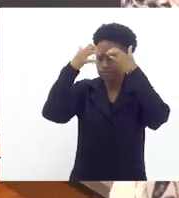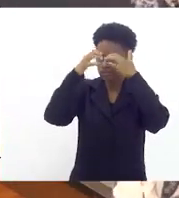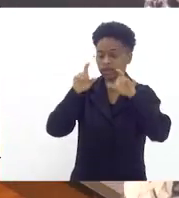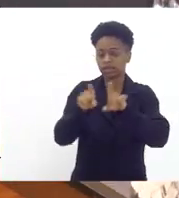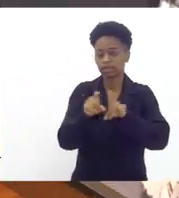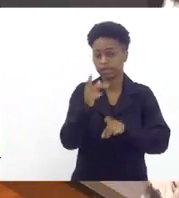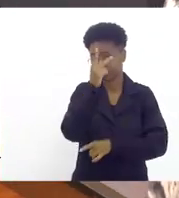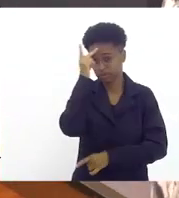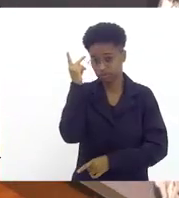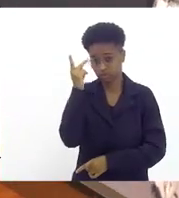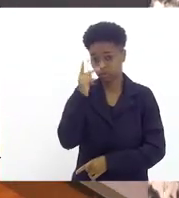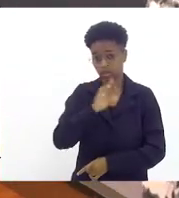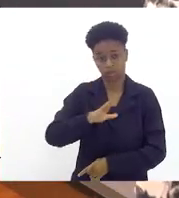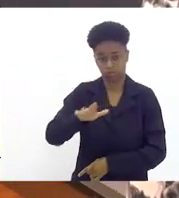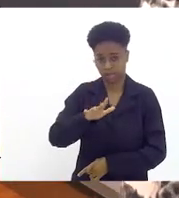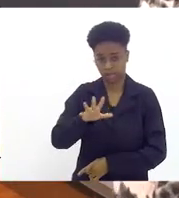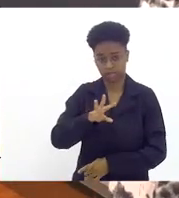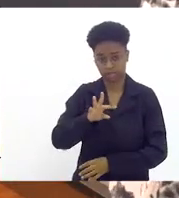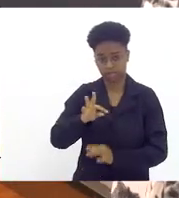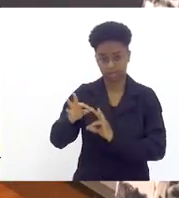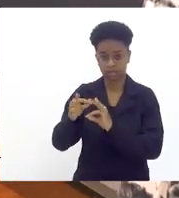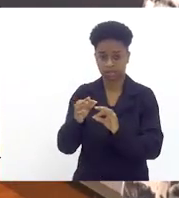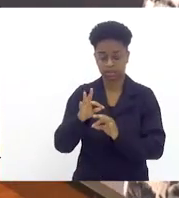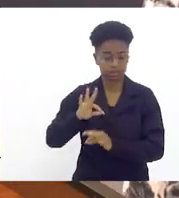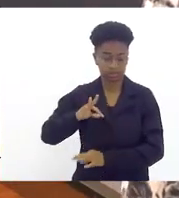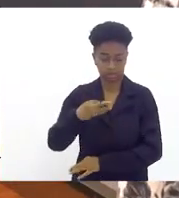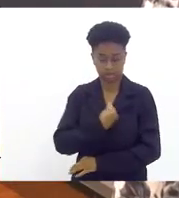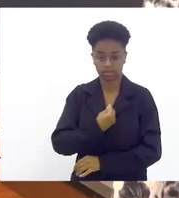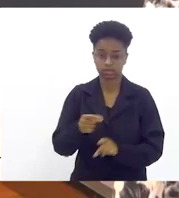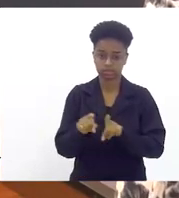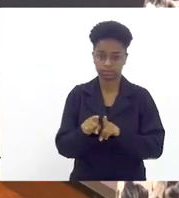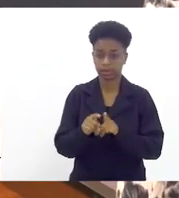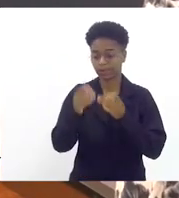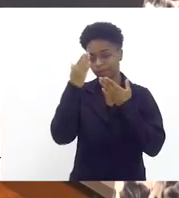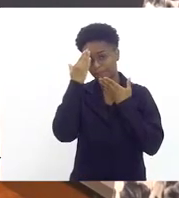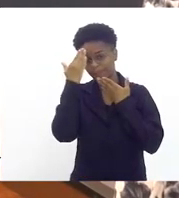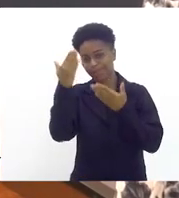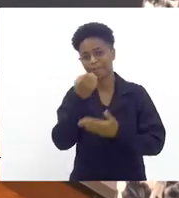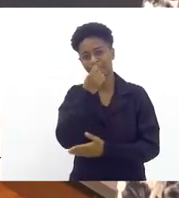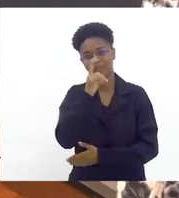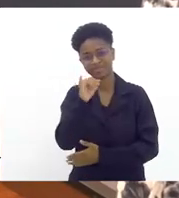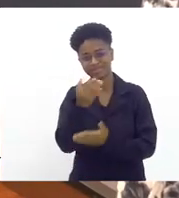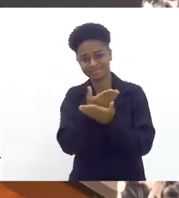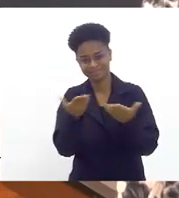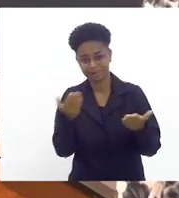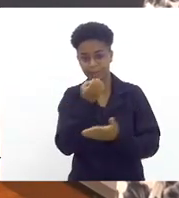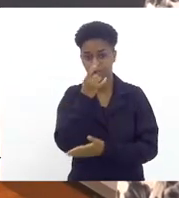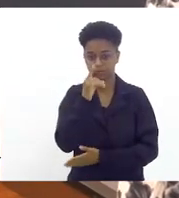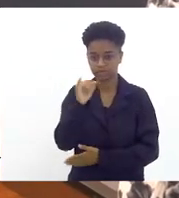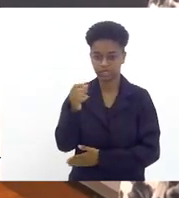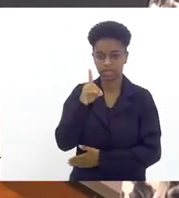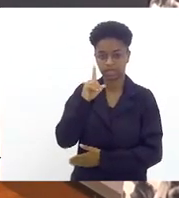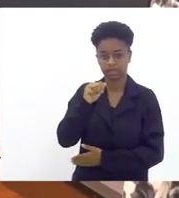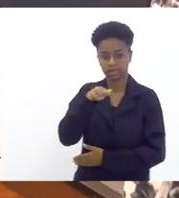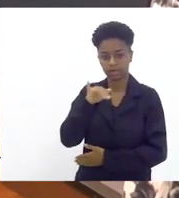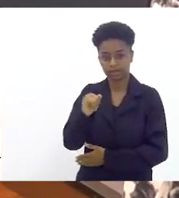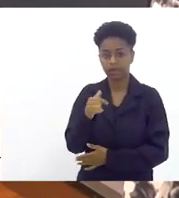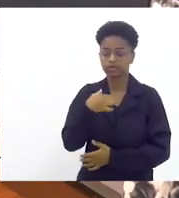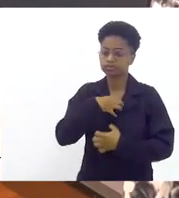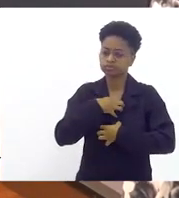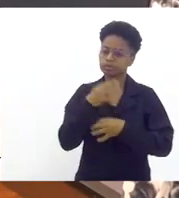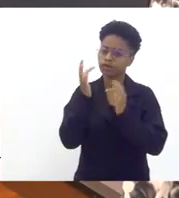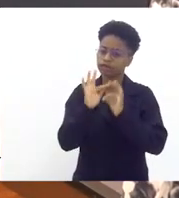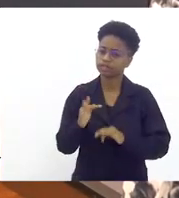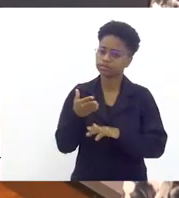são pessoas transexuais, travestis. Por favor, Wescla. Obrigada. Bom dia, gente. Bom dia, Dani Balbi. Estou muito feliz de estar aqui,